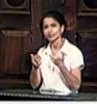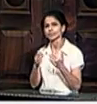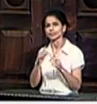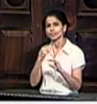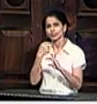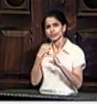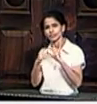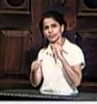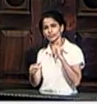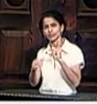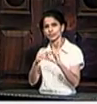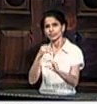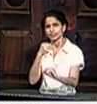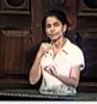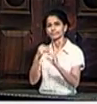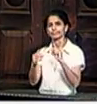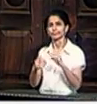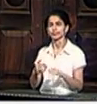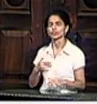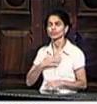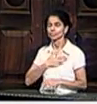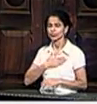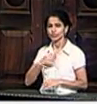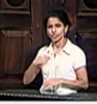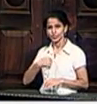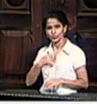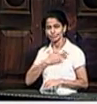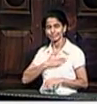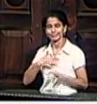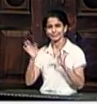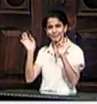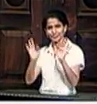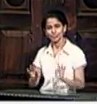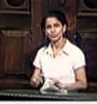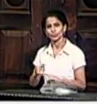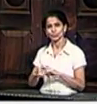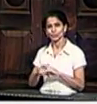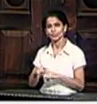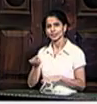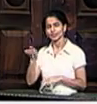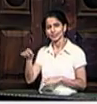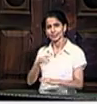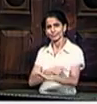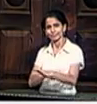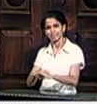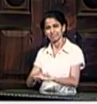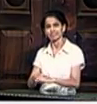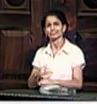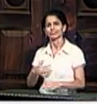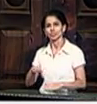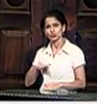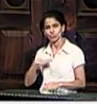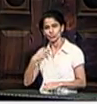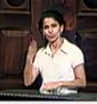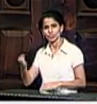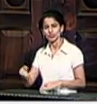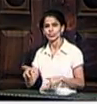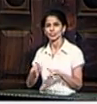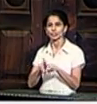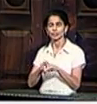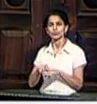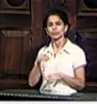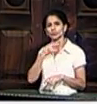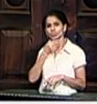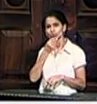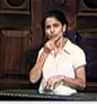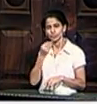não só com a iniciativa do deputado Luiz Paulo, mas também com a decisão do desembargador que